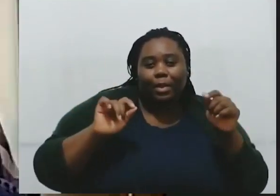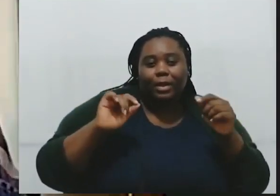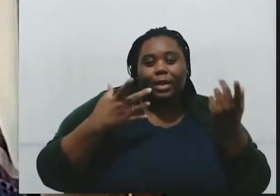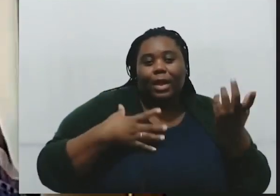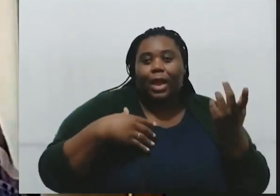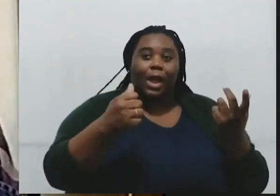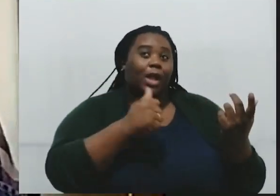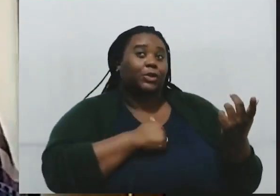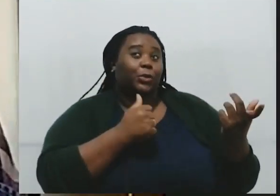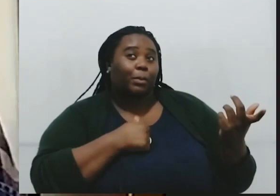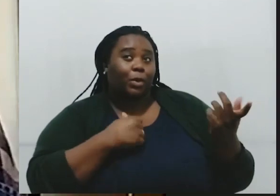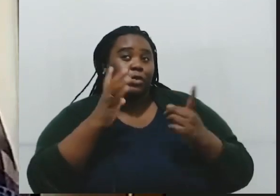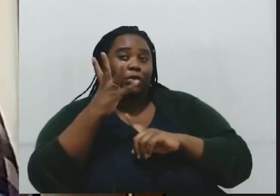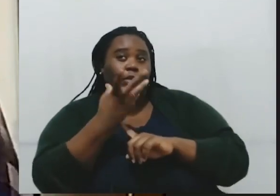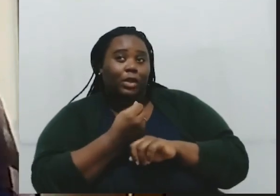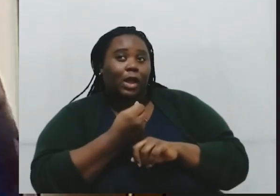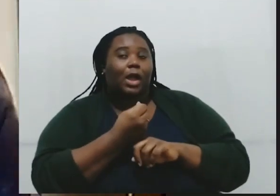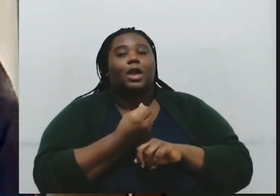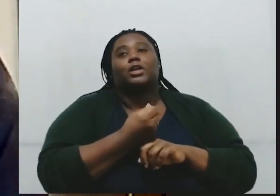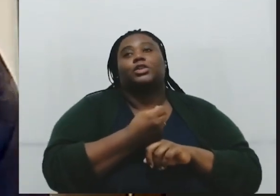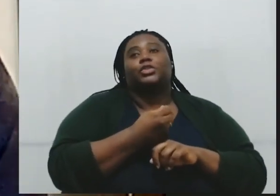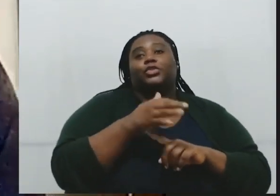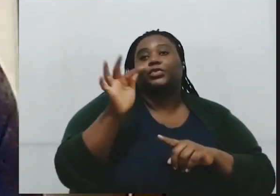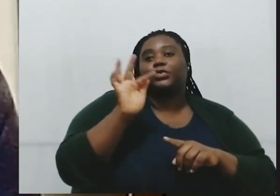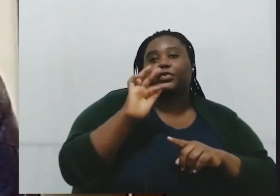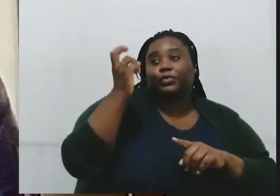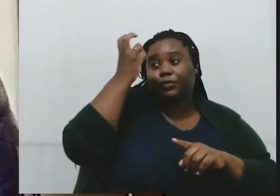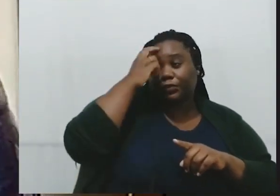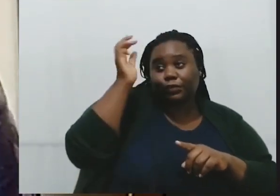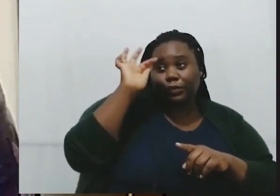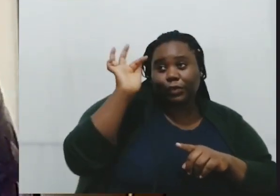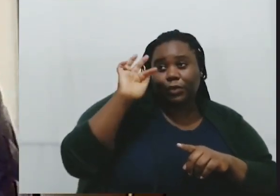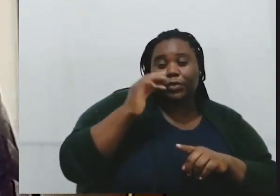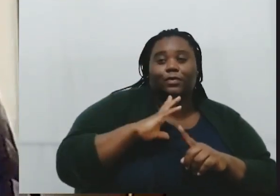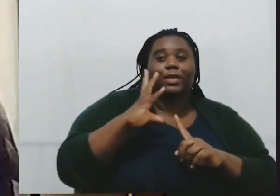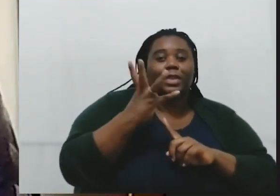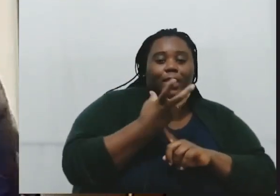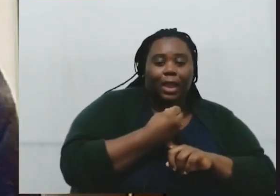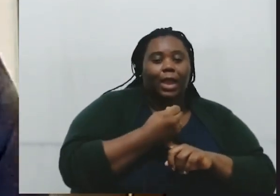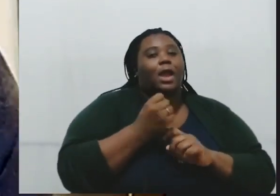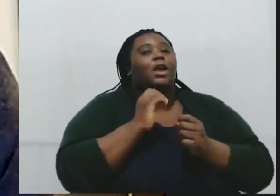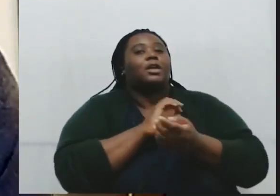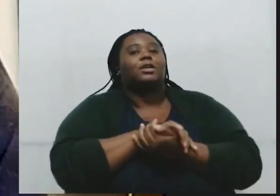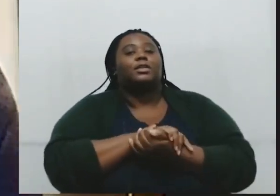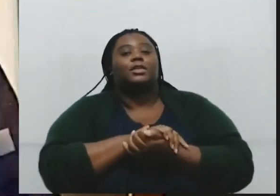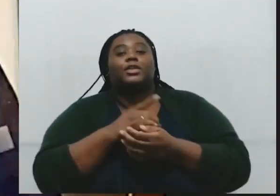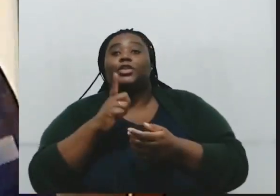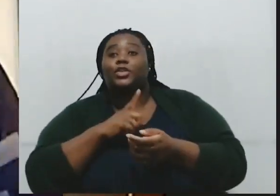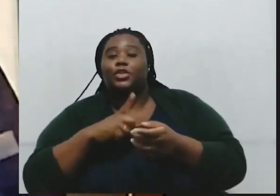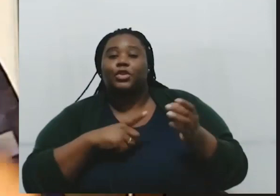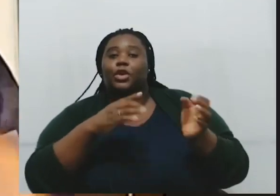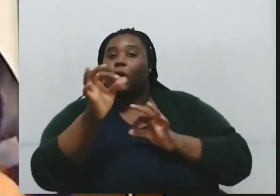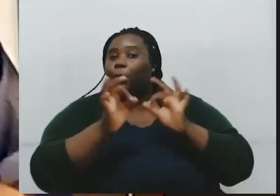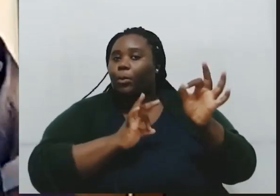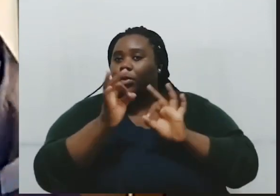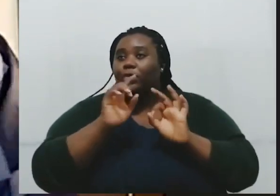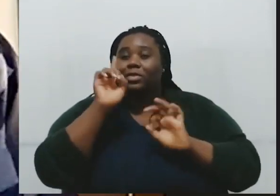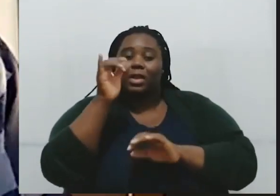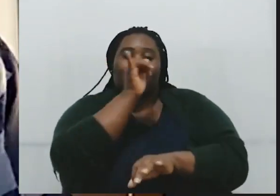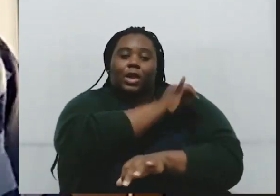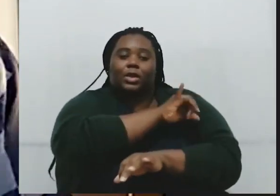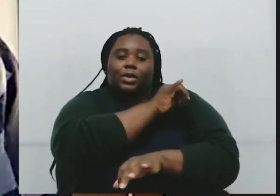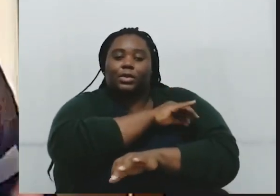enfim. Existia um projeto lá no Rio chamado Centro de Estudo Artístico Experimental, que era coordenado pela Ana Kfouri, e ali eu entendi